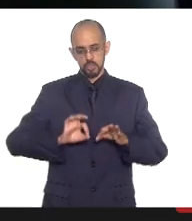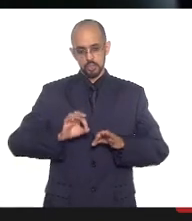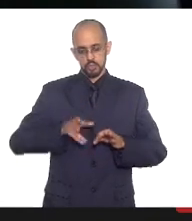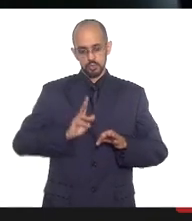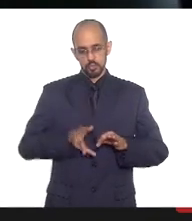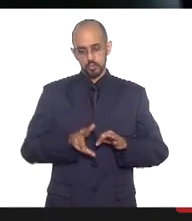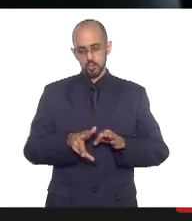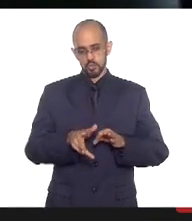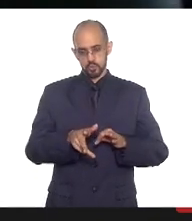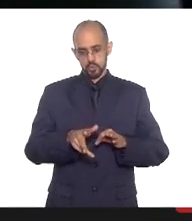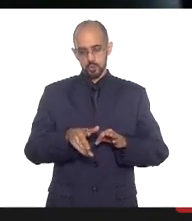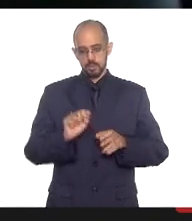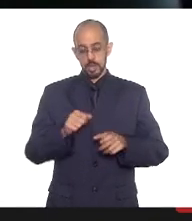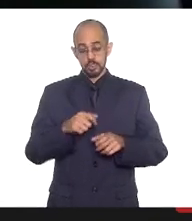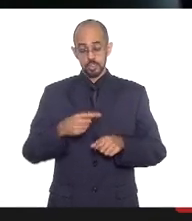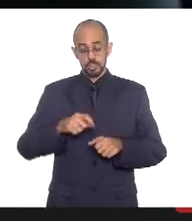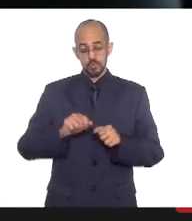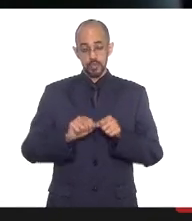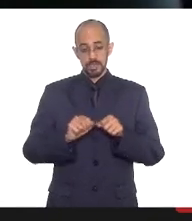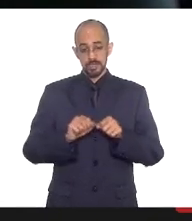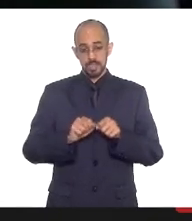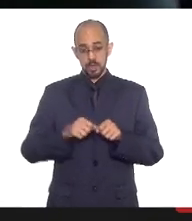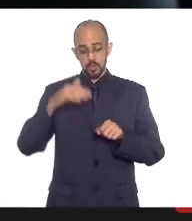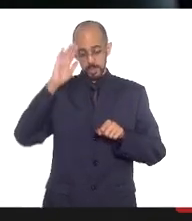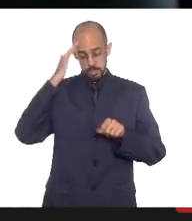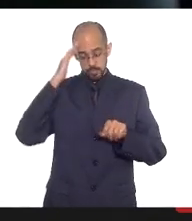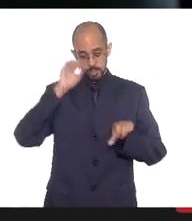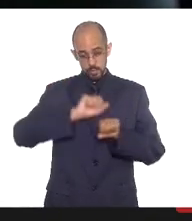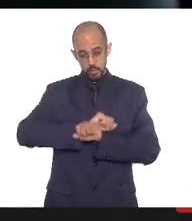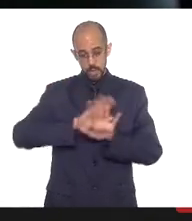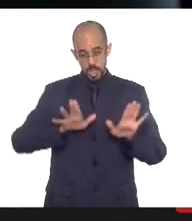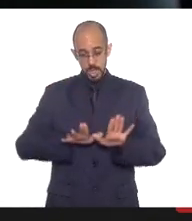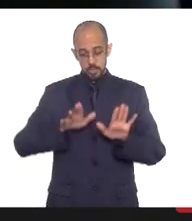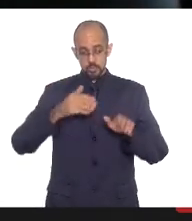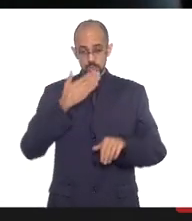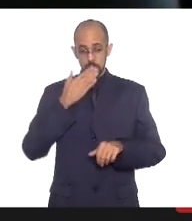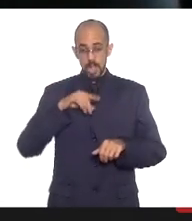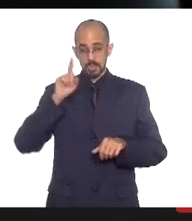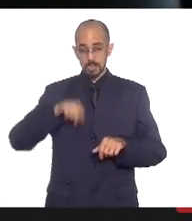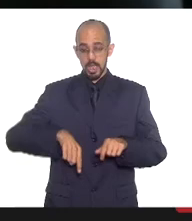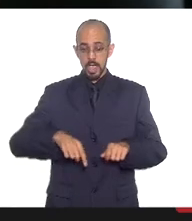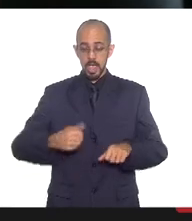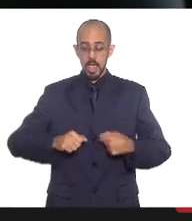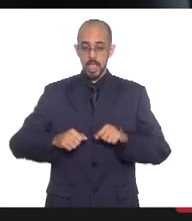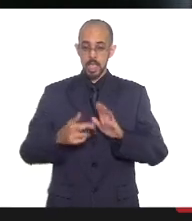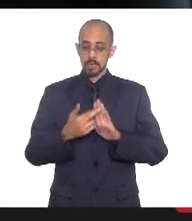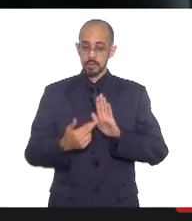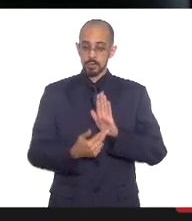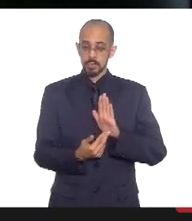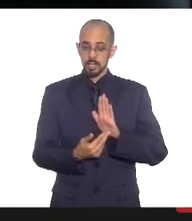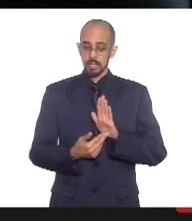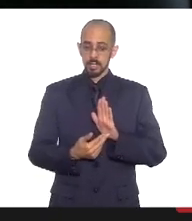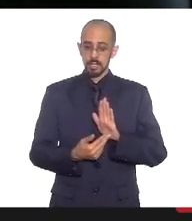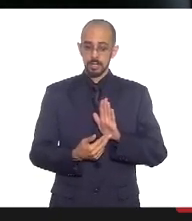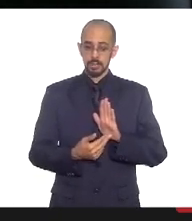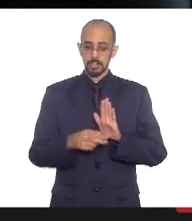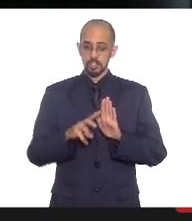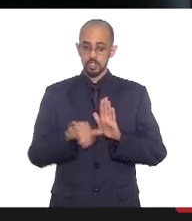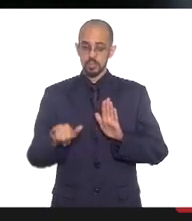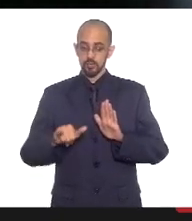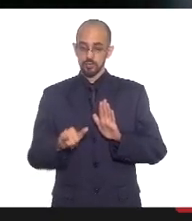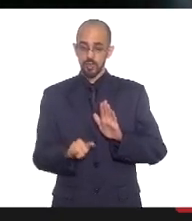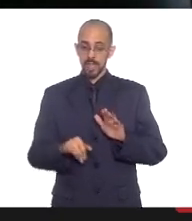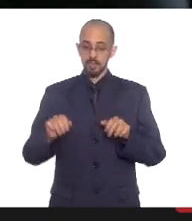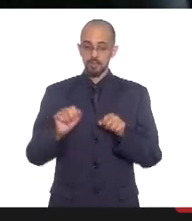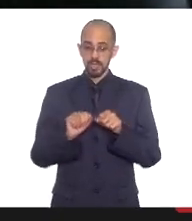construirmos aqui um entendimento né de quais serão os critérios que vamos adotar para